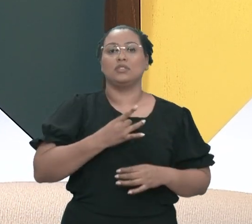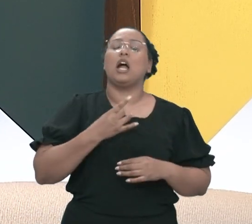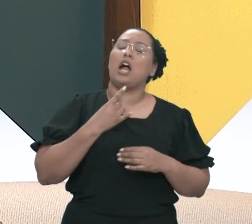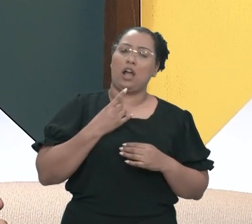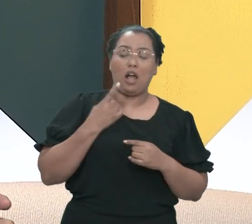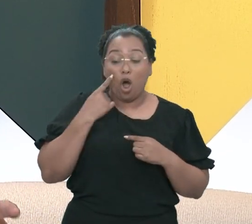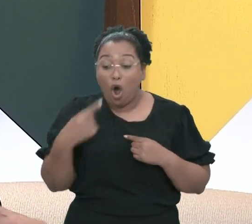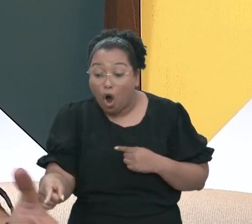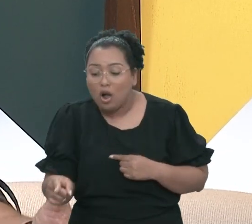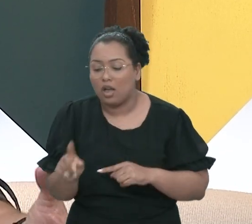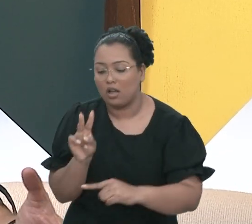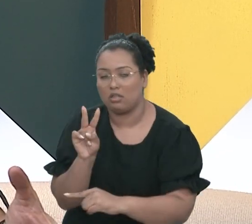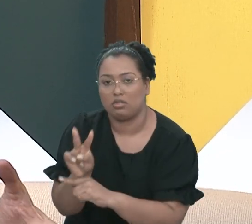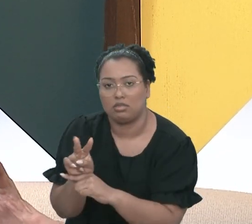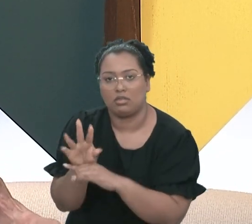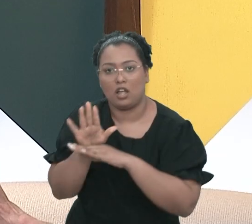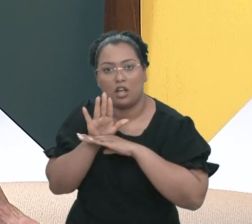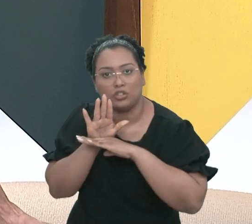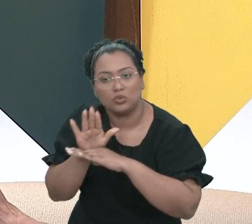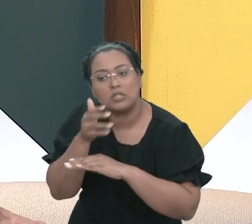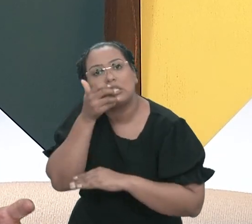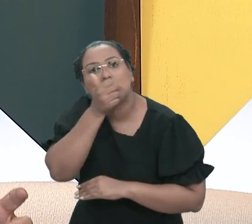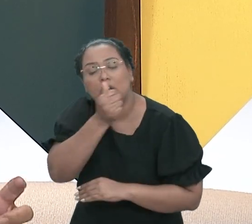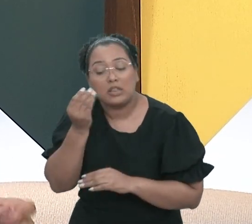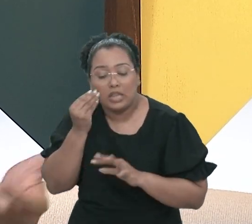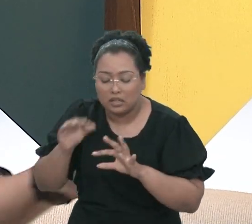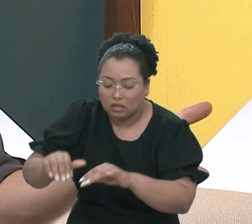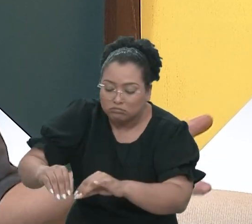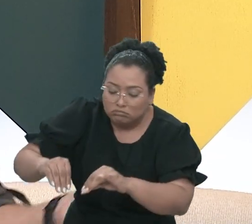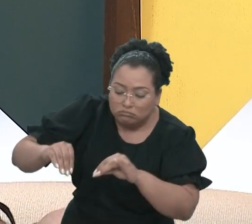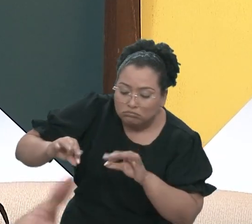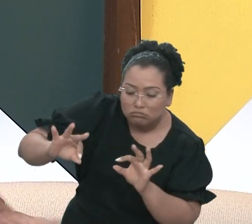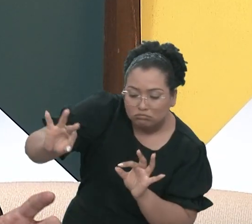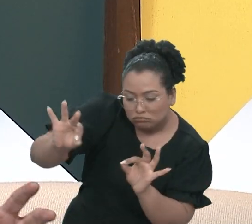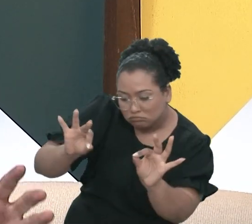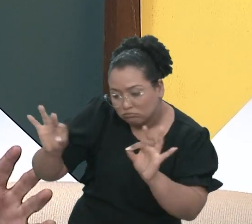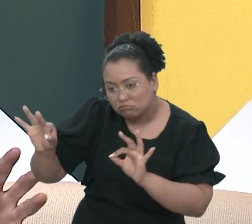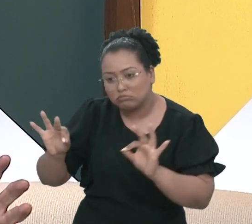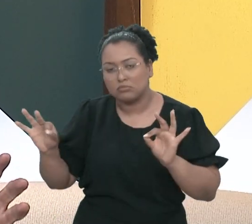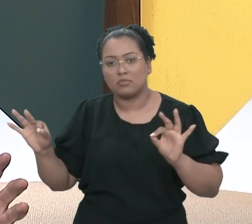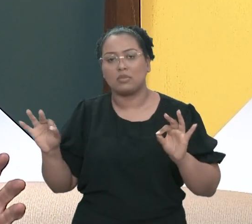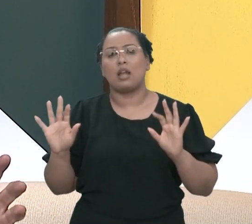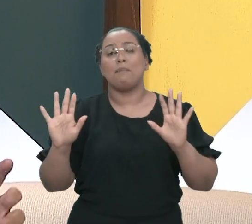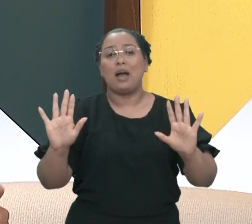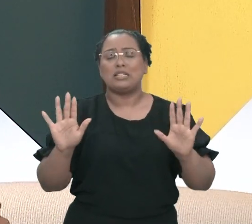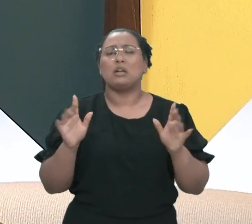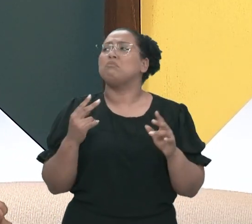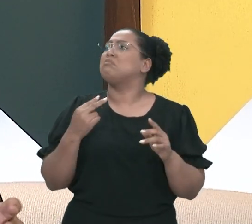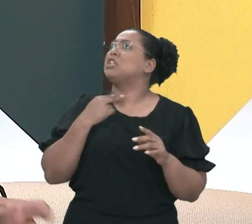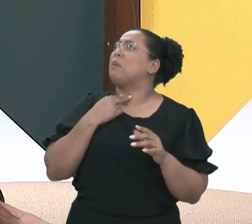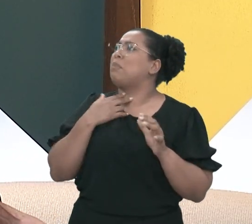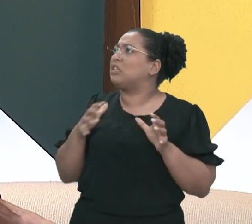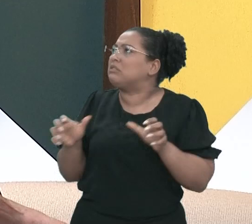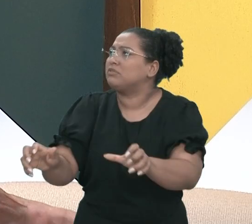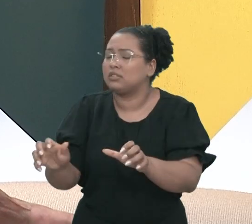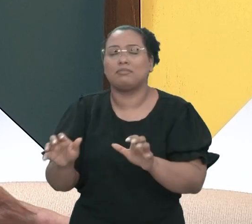pode causar algum problema e aí, obviamente, tentar afastar. O porquê que da contenção, eu falei, tem que ser com cuidado. Porque, obviamente,